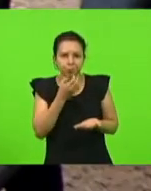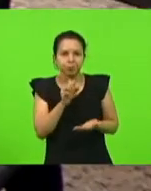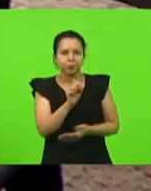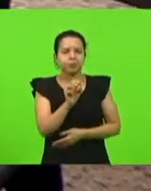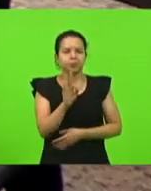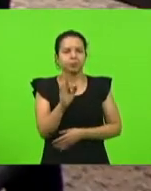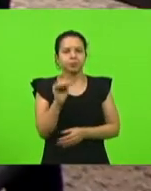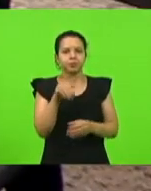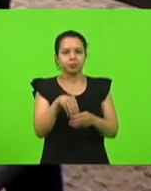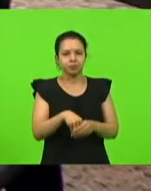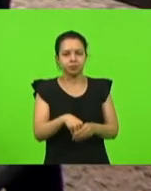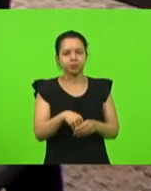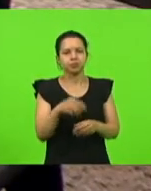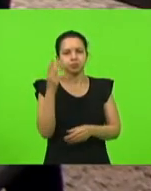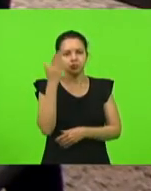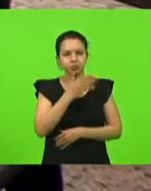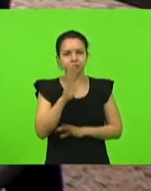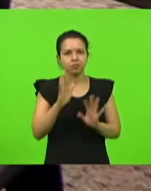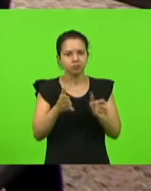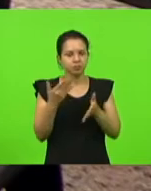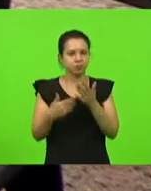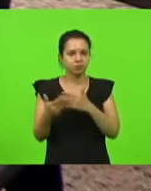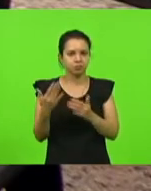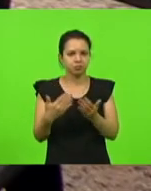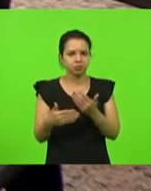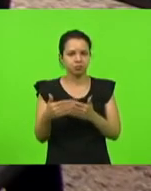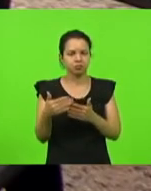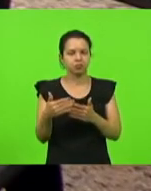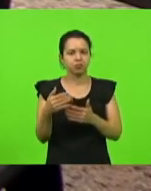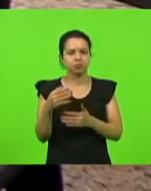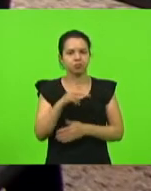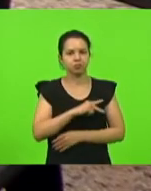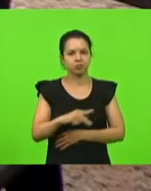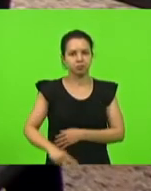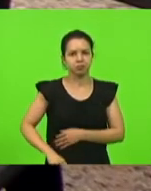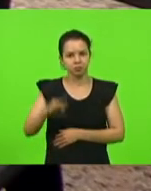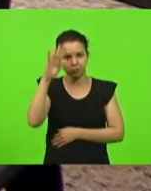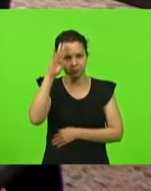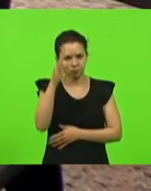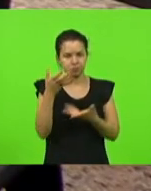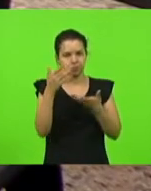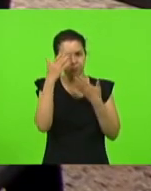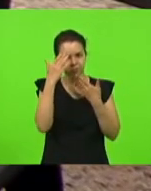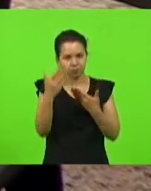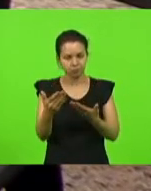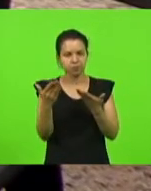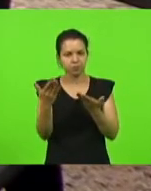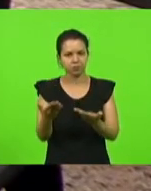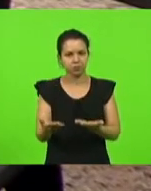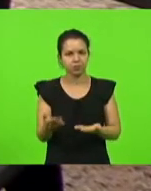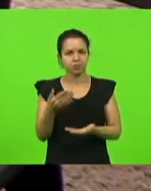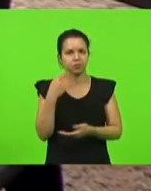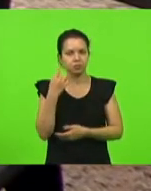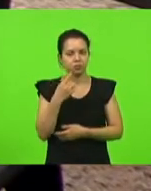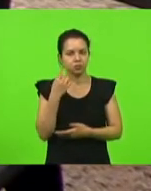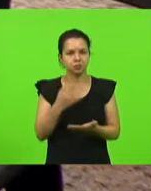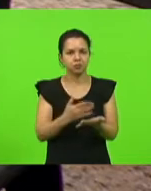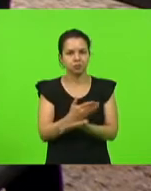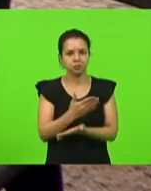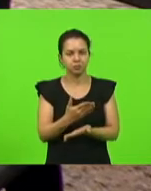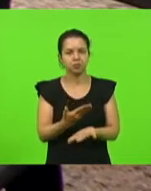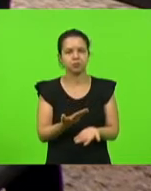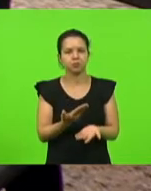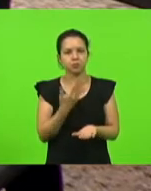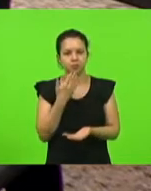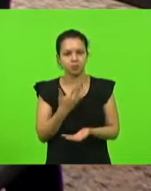uma promessa do presidente Bolsonaro também. Então, agradecer a Vossa Excelência e aos deputados pela aprovação desse requerimento